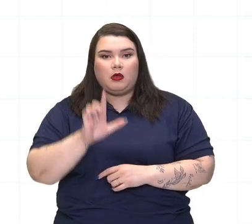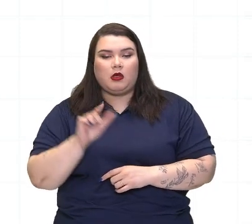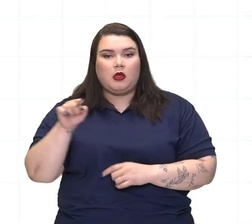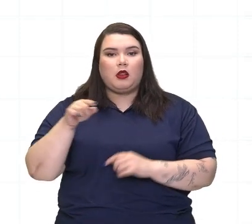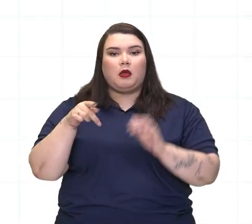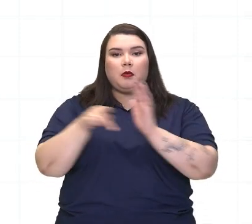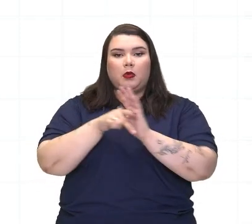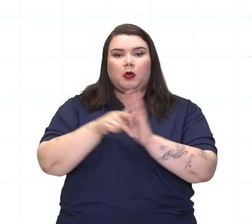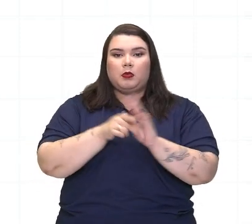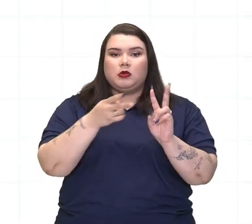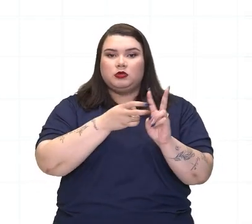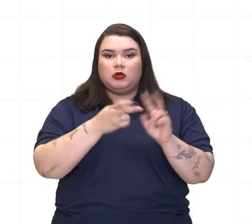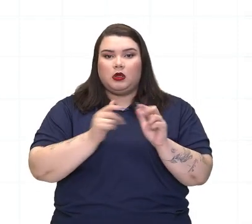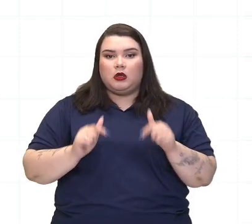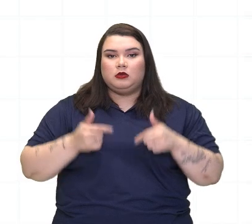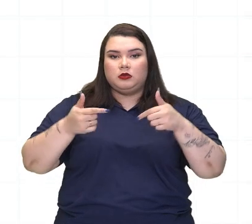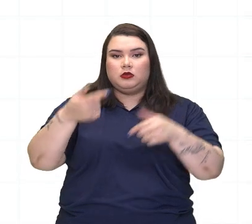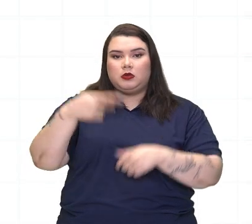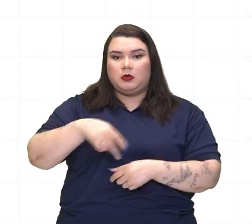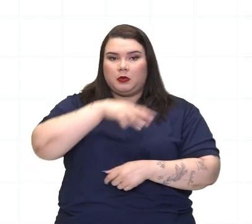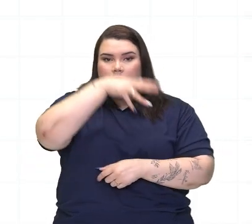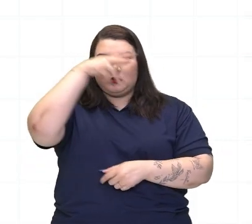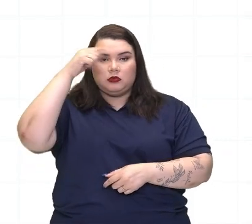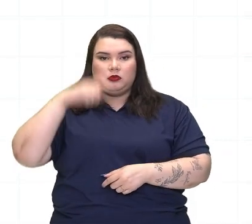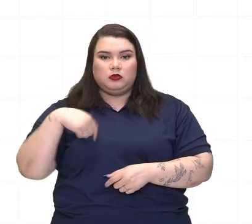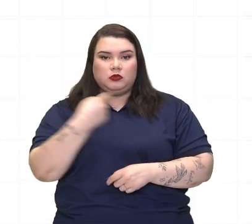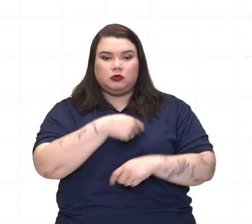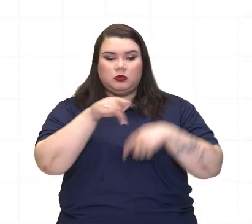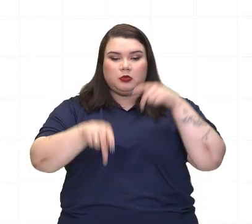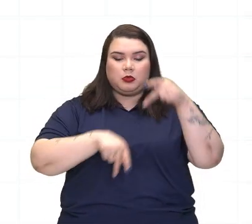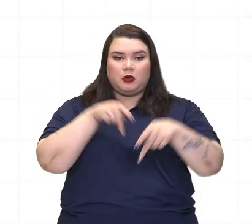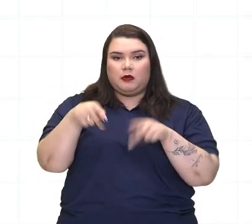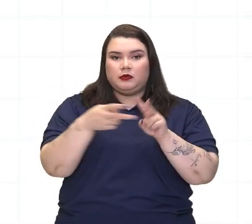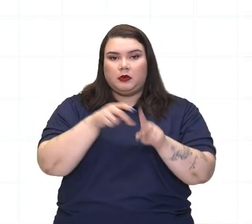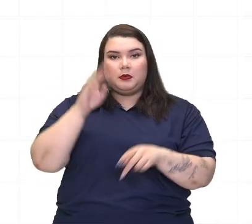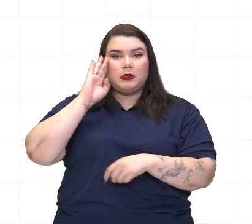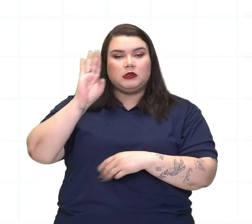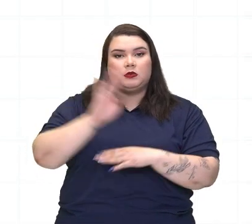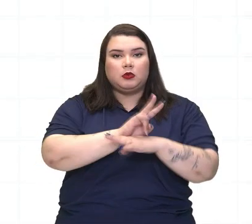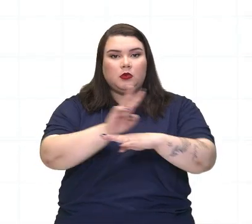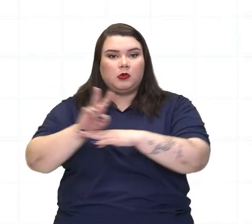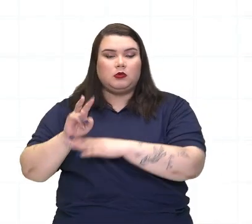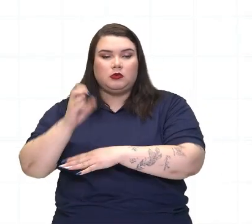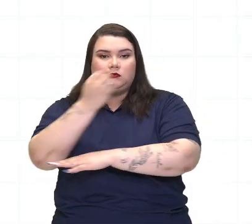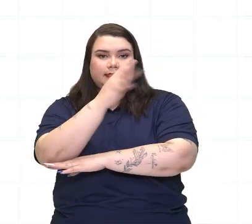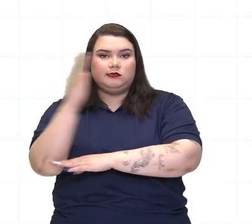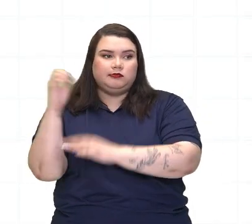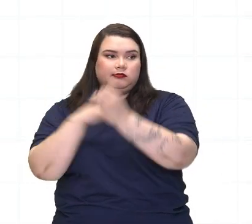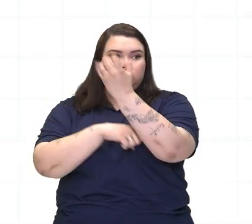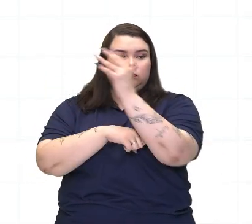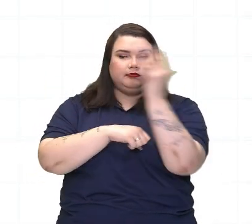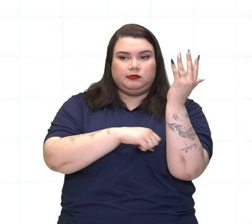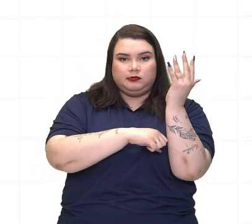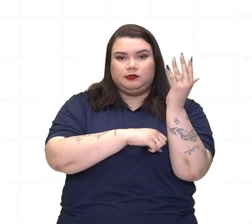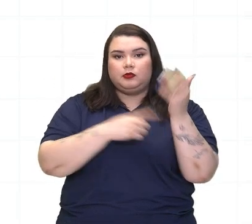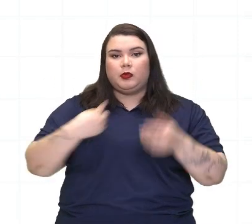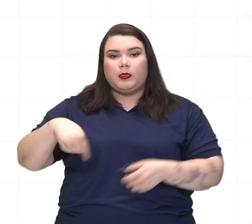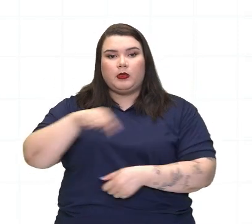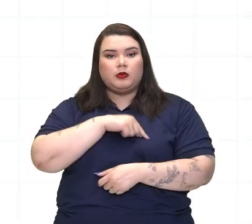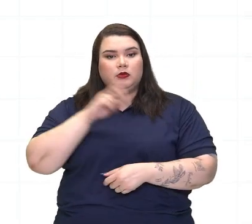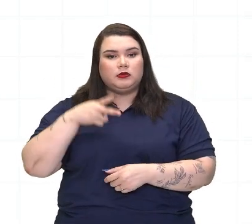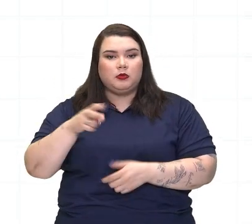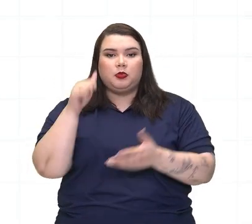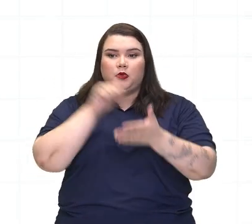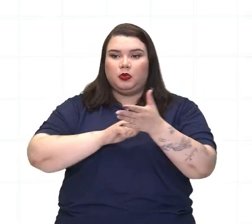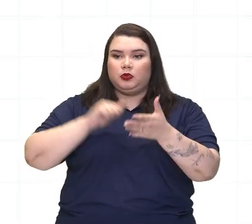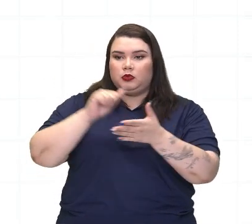Acatu. Nós, povos indígenas, somos os principais defensores do meio ambiente e da floresta preservada. Estamos sempre na luta